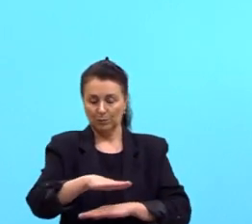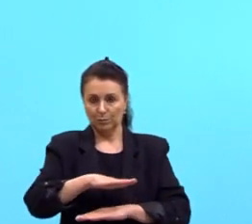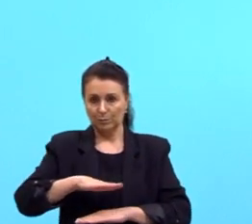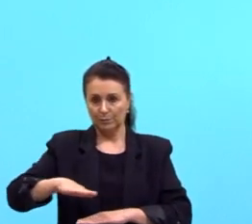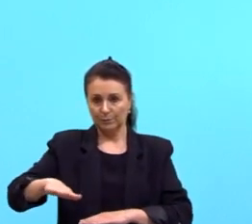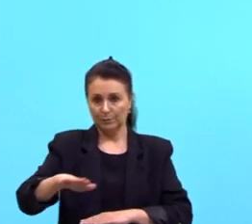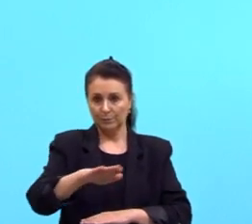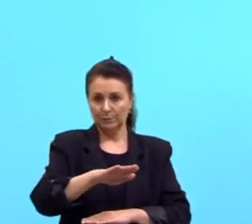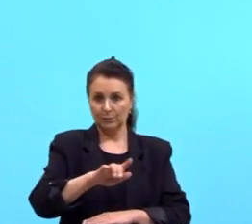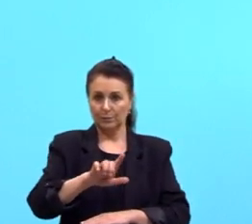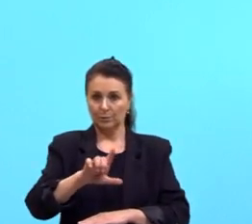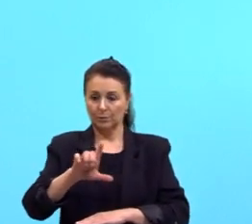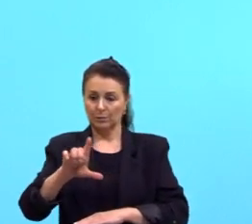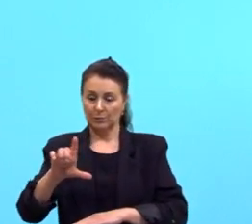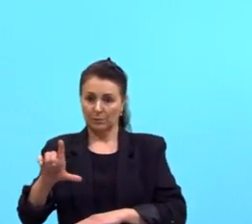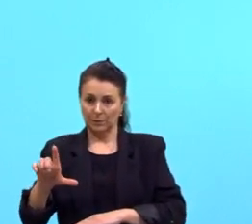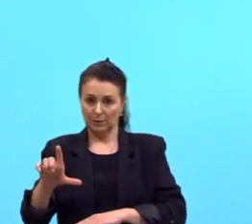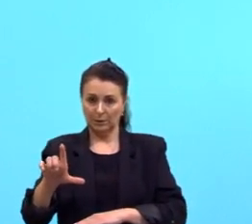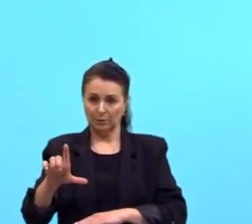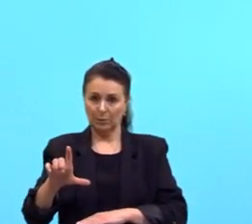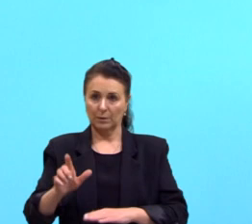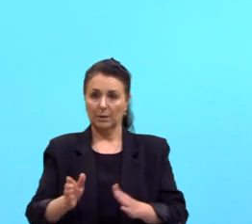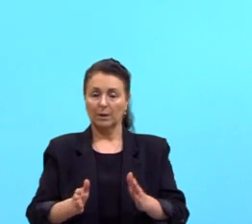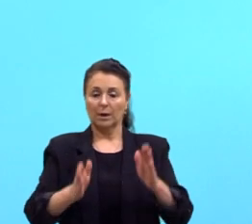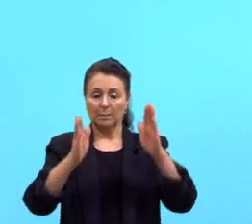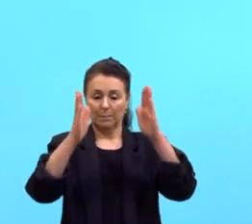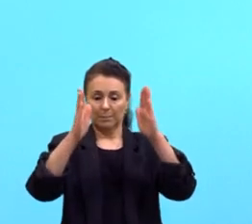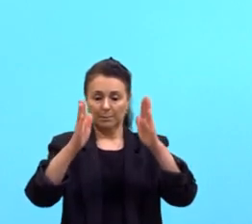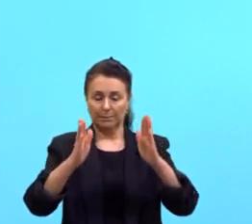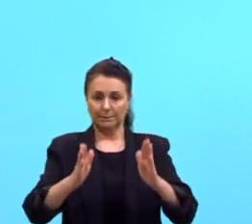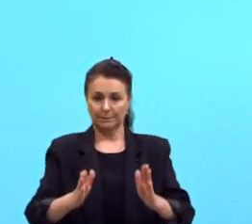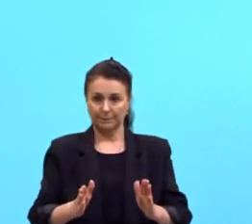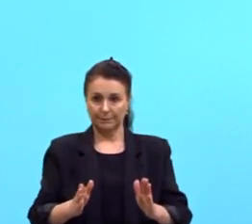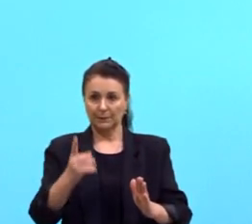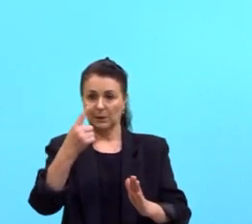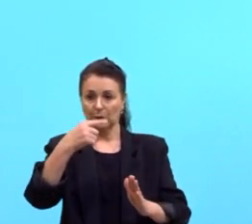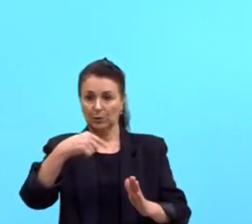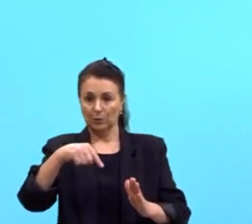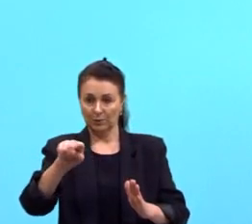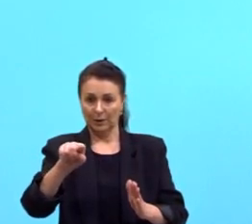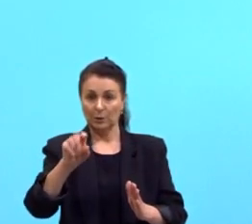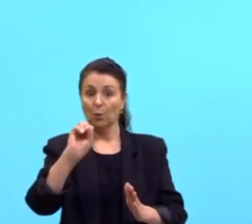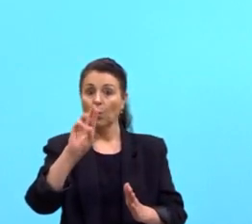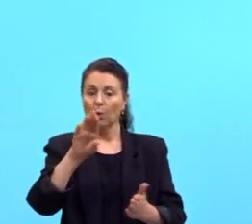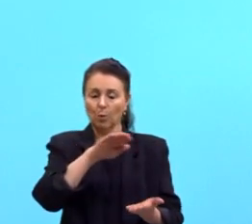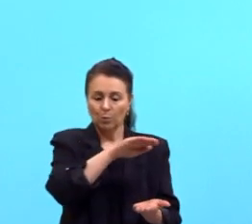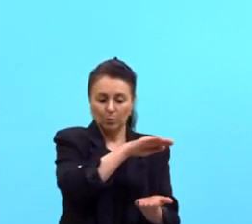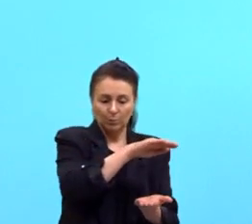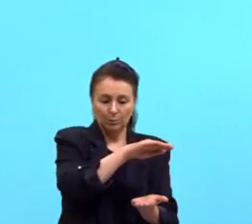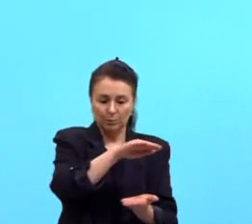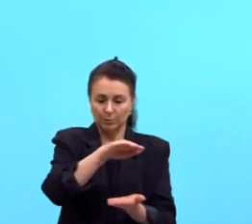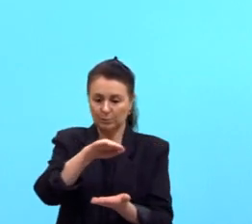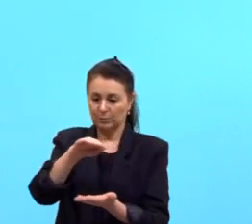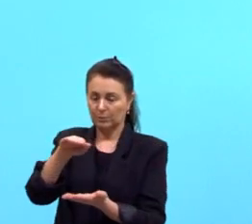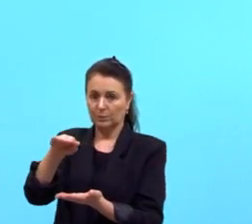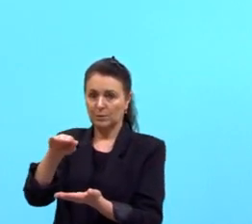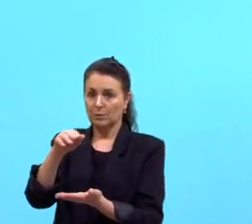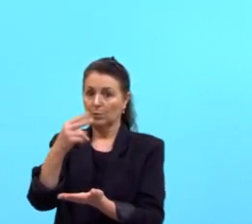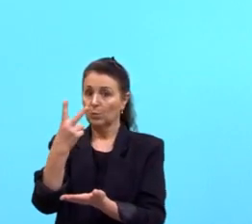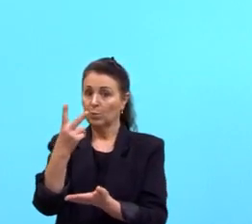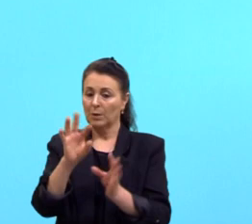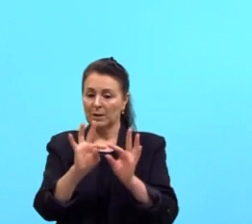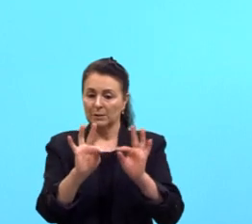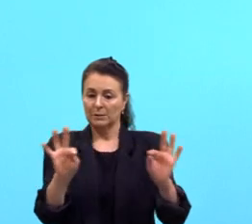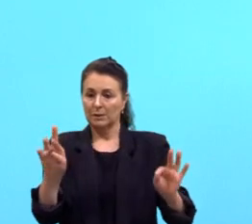no lado do quadrado que é paralelo eu tracei outra reta suporte então nós formamos duas